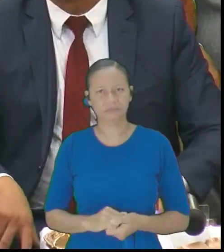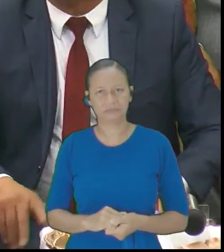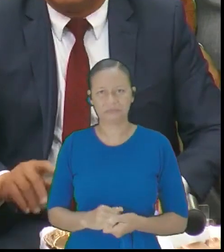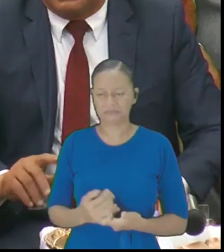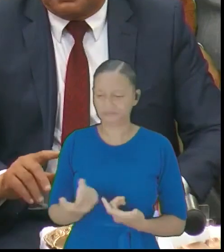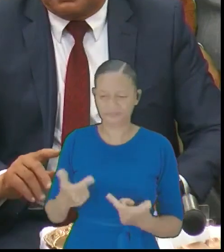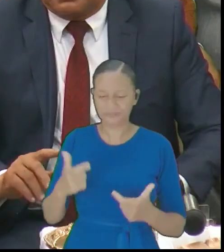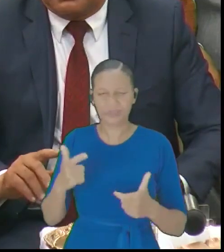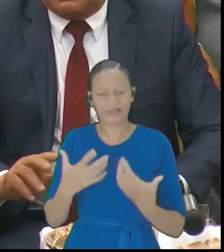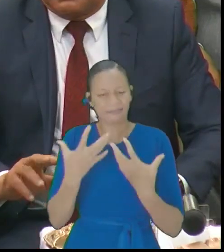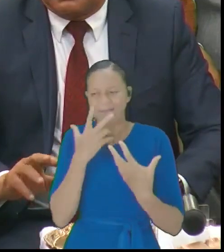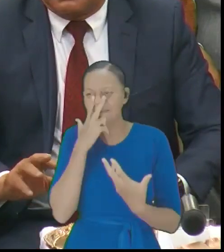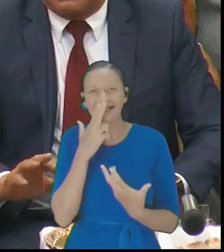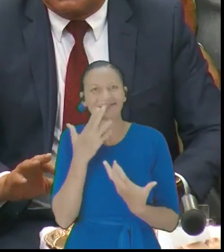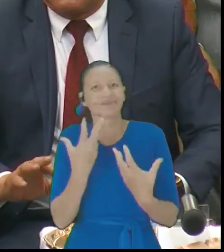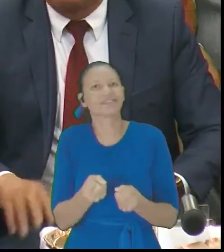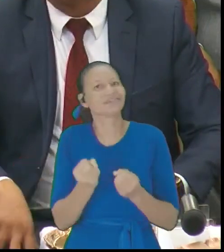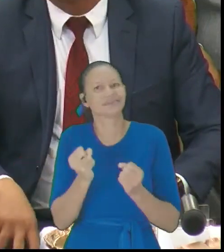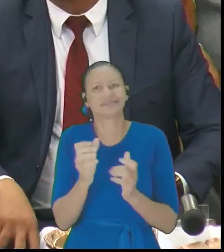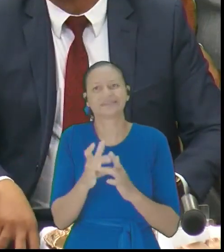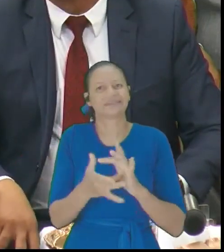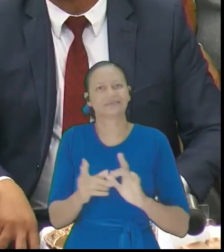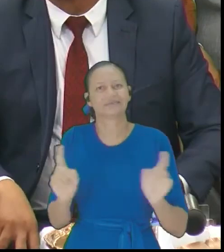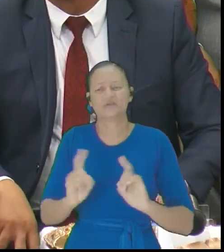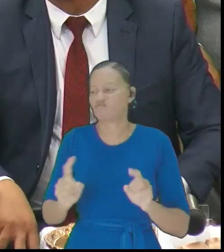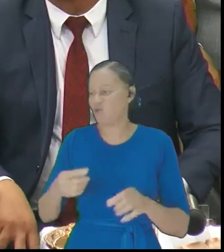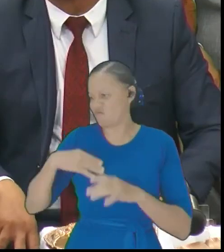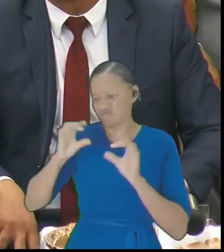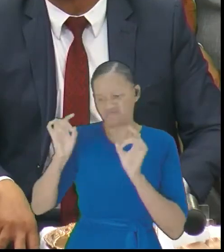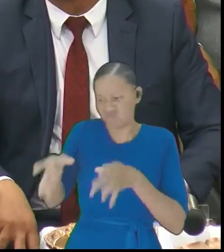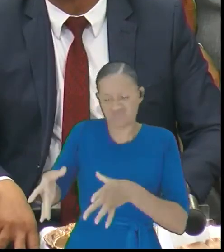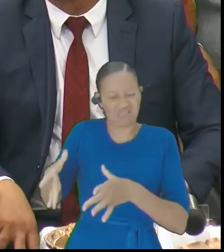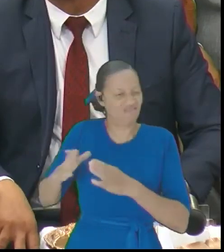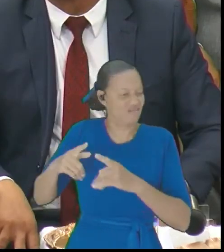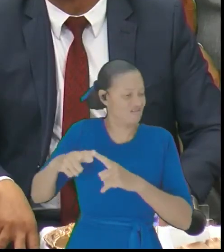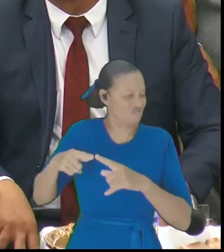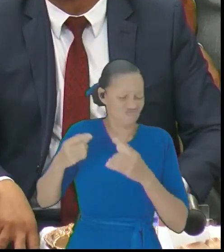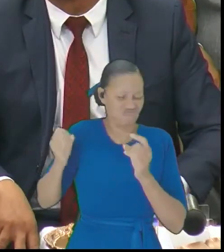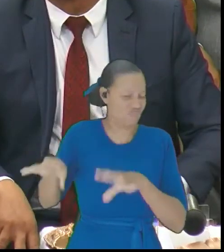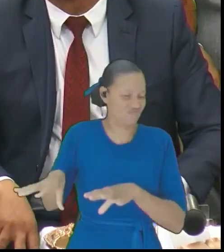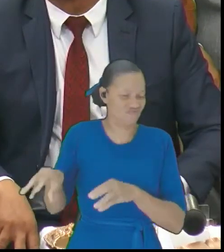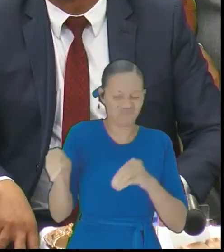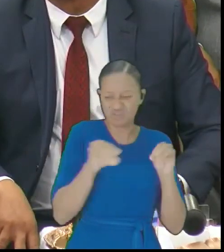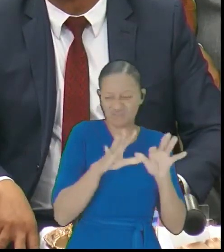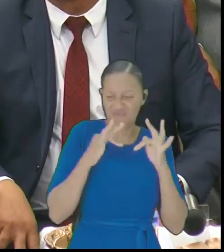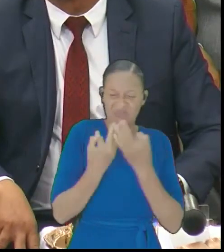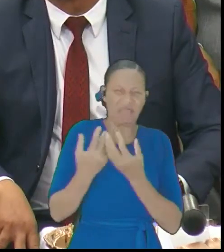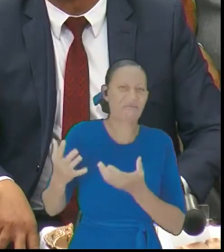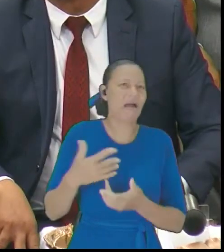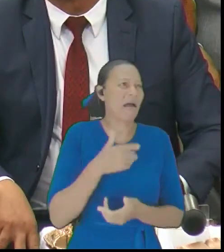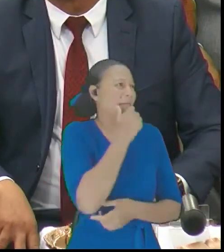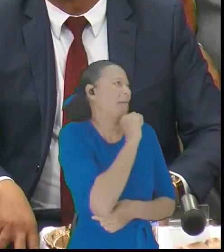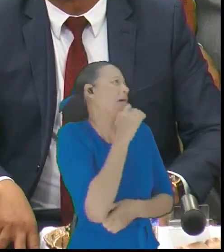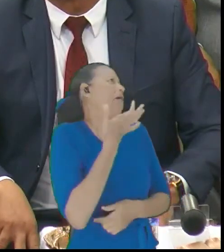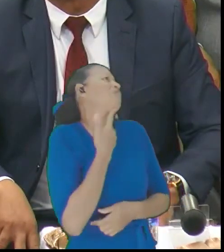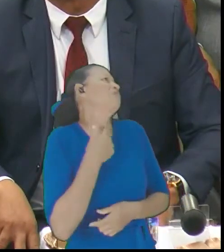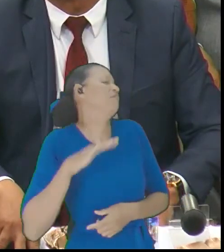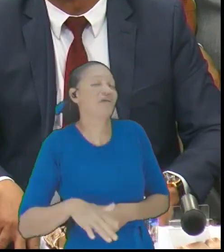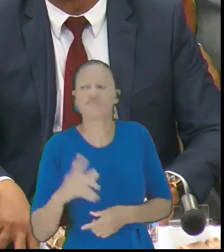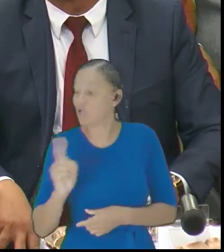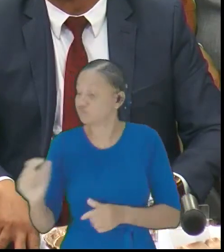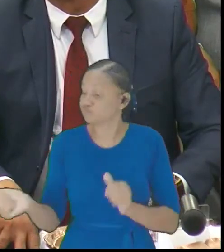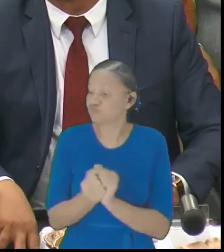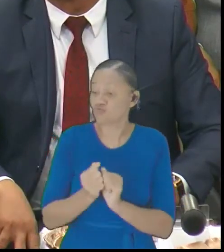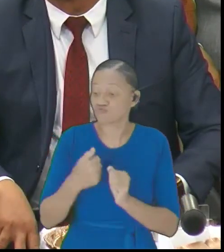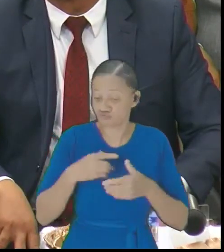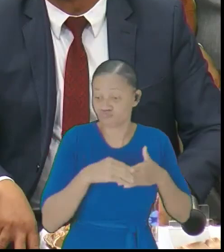sem conversão. Não, eu vou embora daqui. Aí sai arrastando: não, papai, eu queria ficar. Você vai comigo,